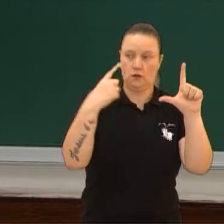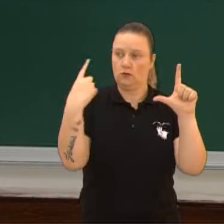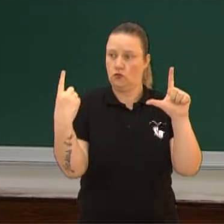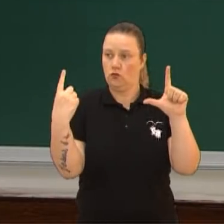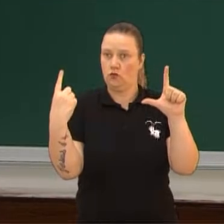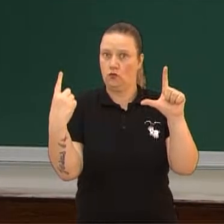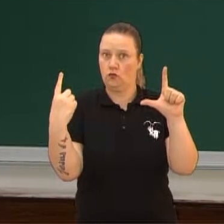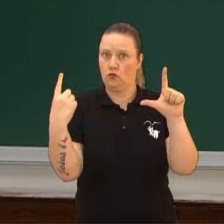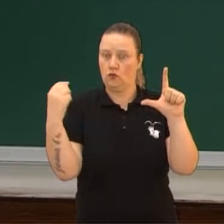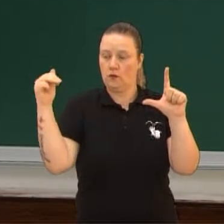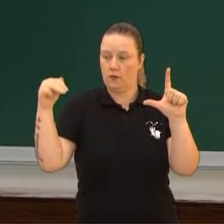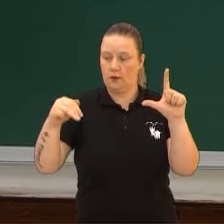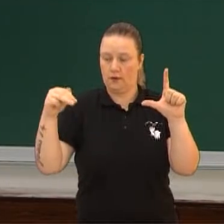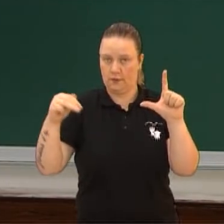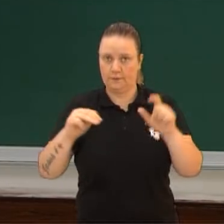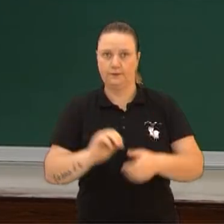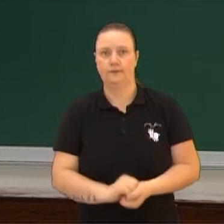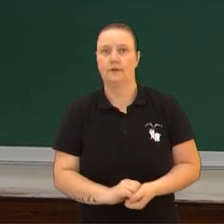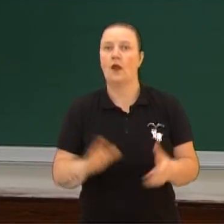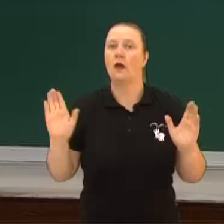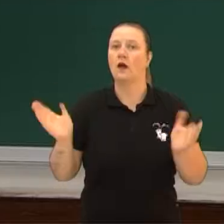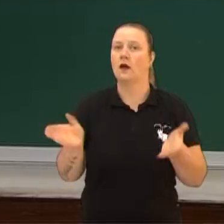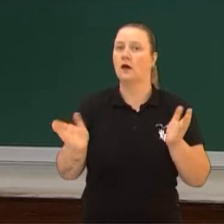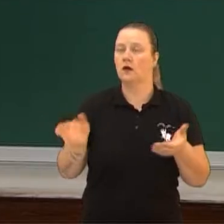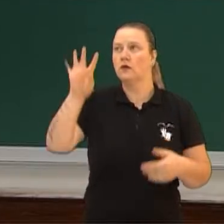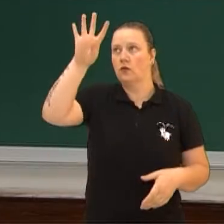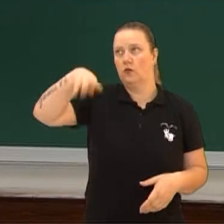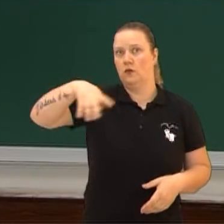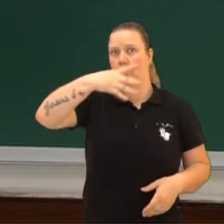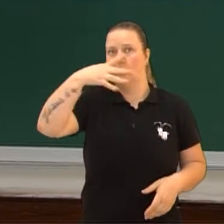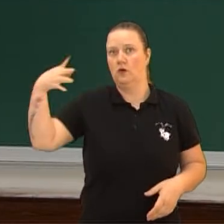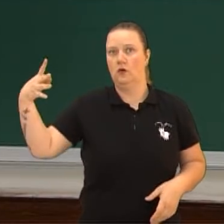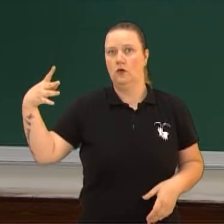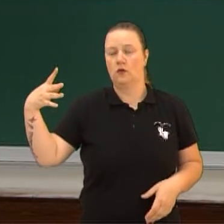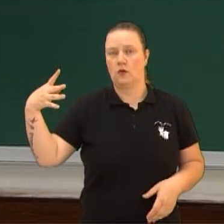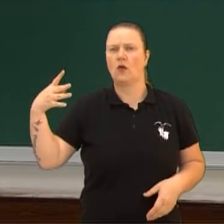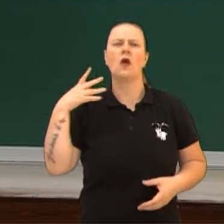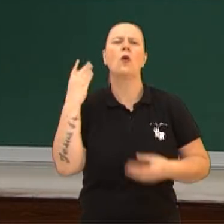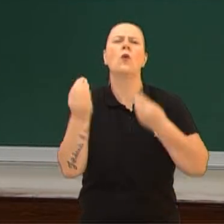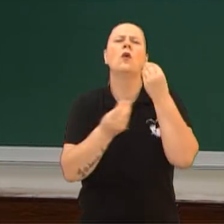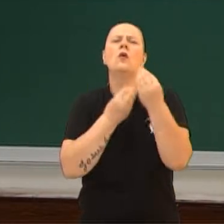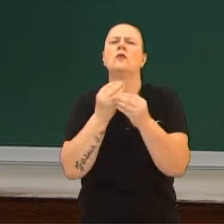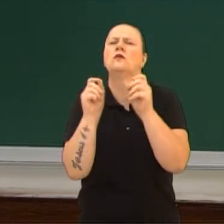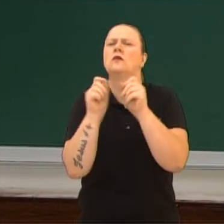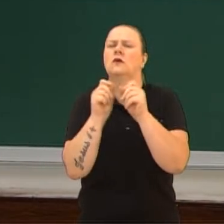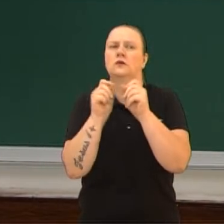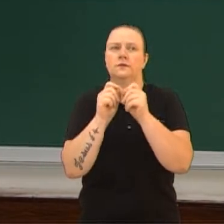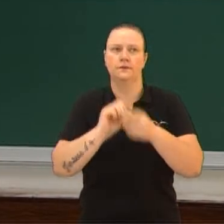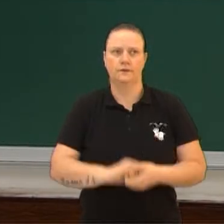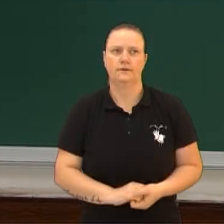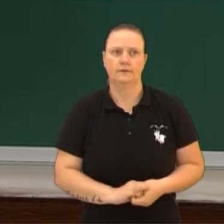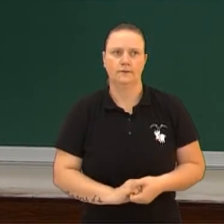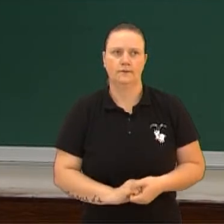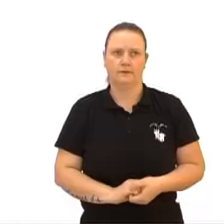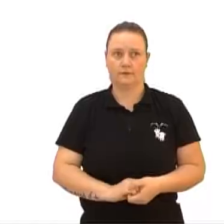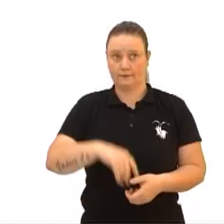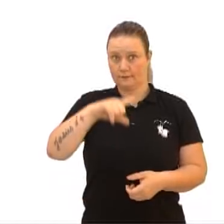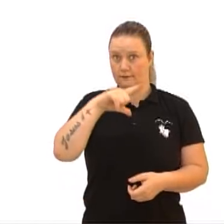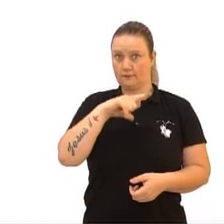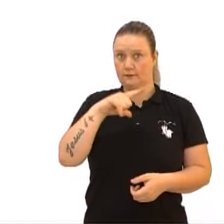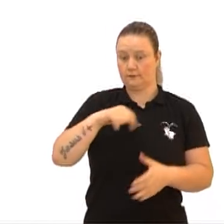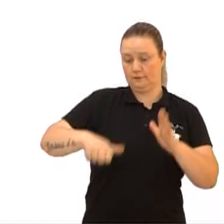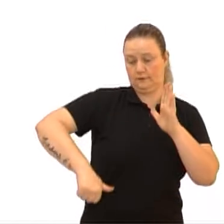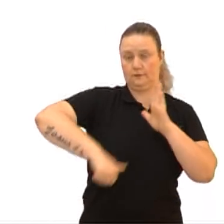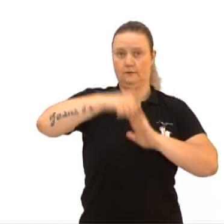tabela relacionando cada nome com a respectiva distância que ele correu. Então, como será que eu faço isso? Né? Vamos lá. Então, a